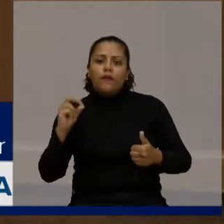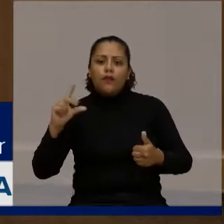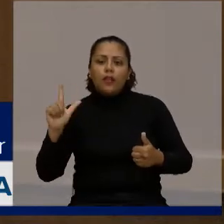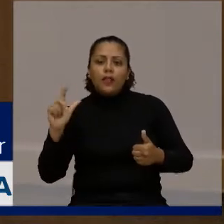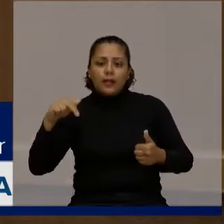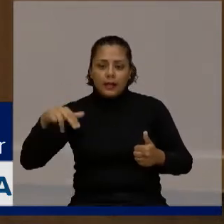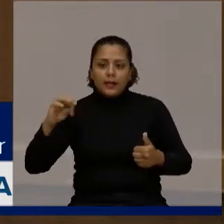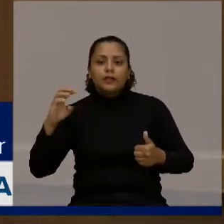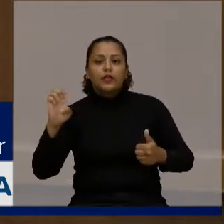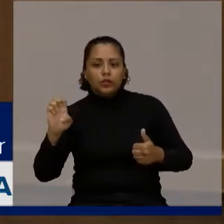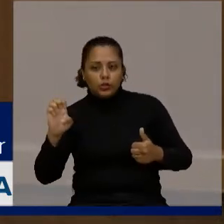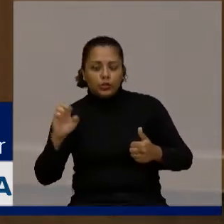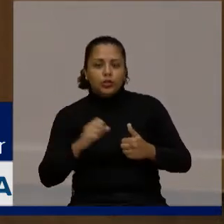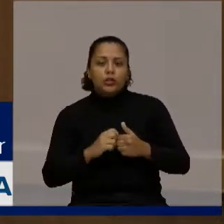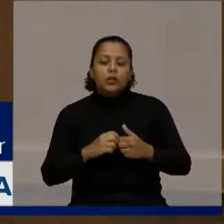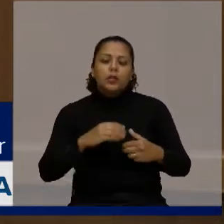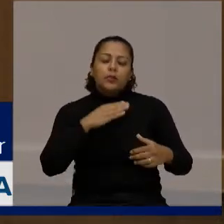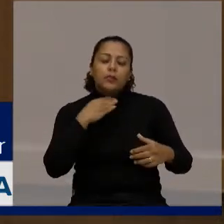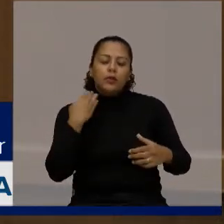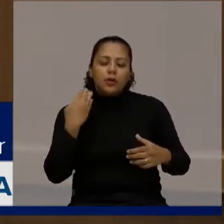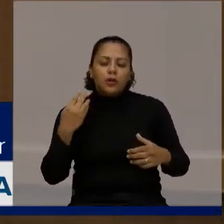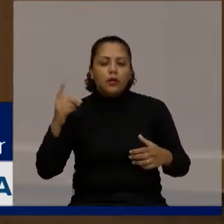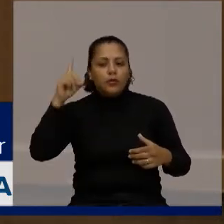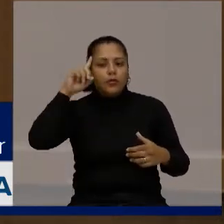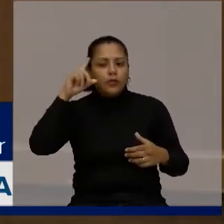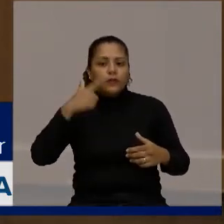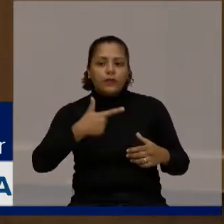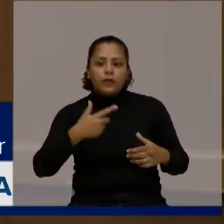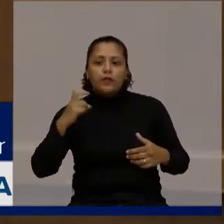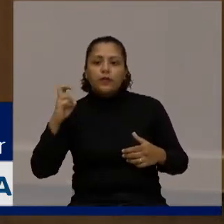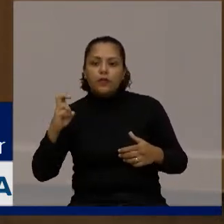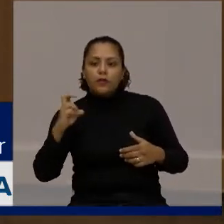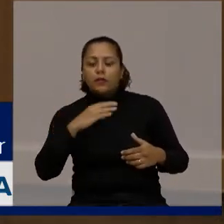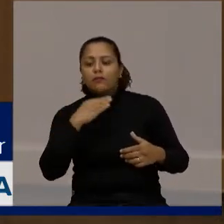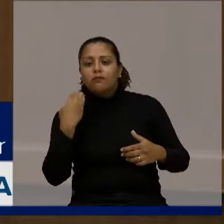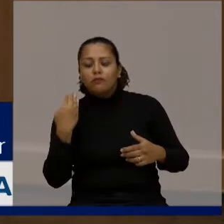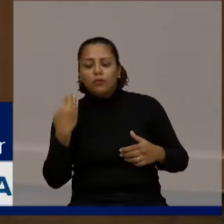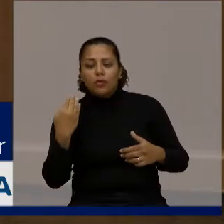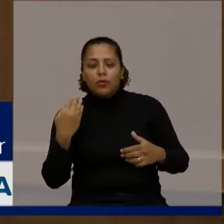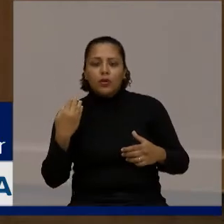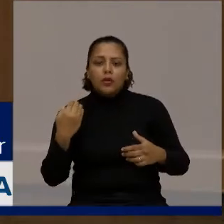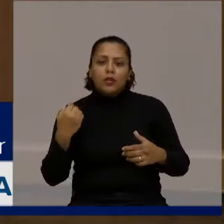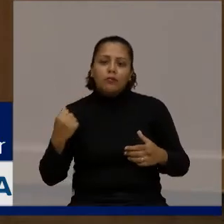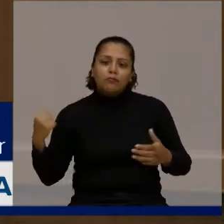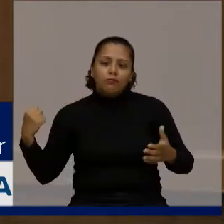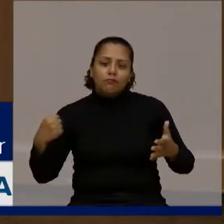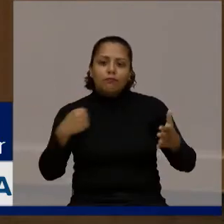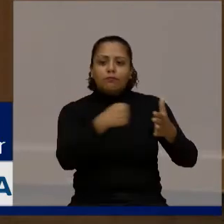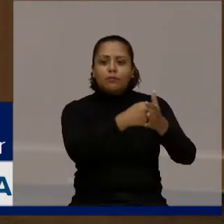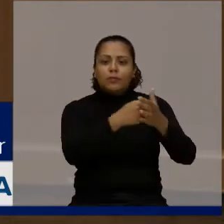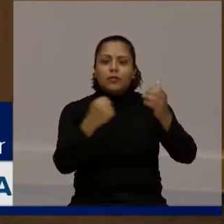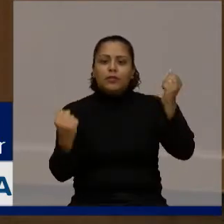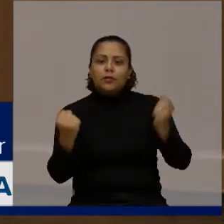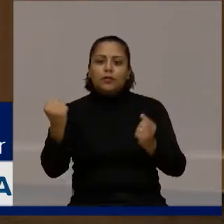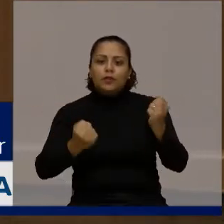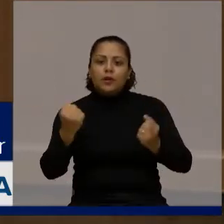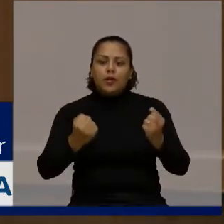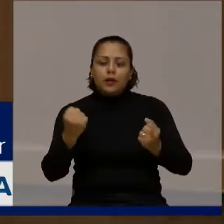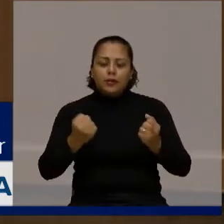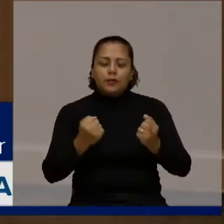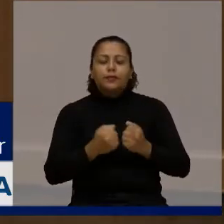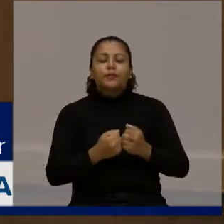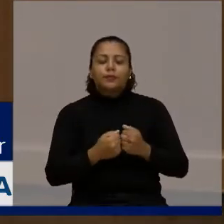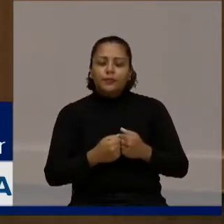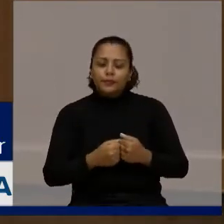25, num acidente automobilístico em Juiz de Fora, minha cidade natal, onde sofreu um grave